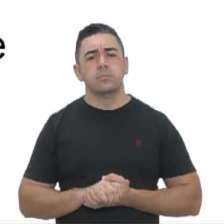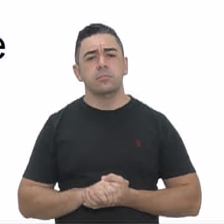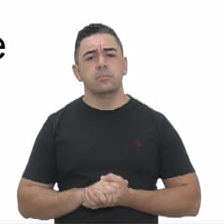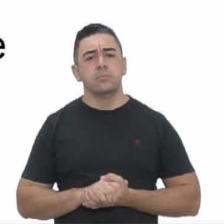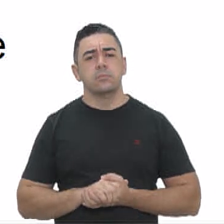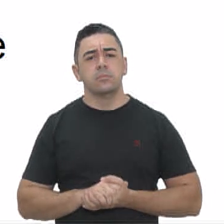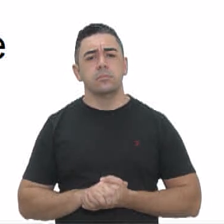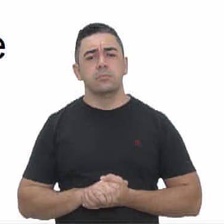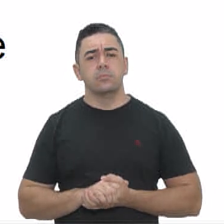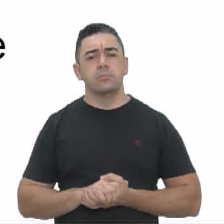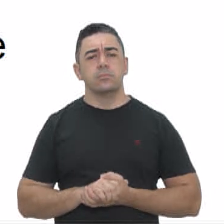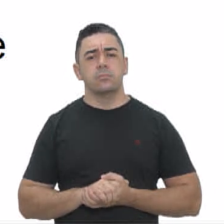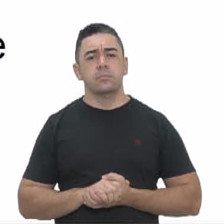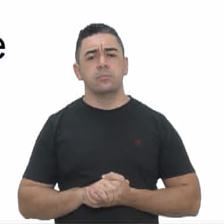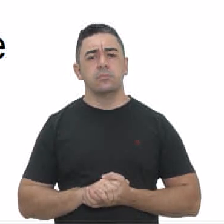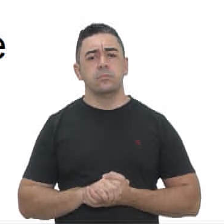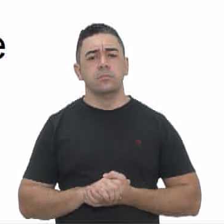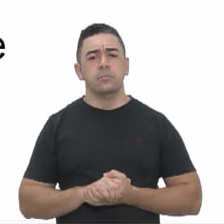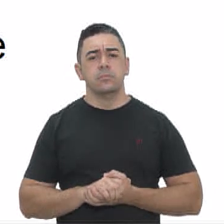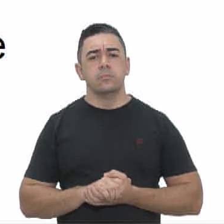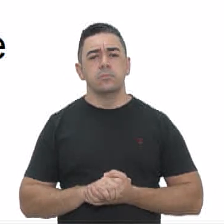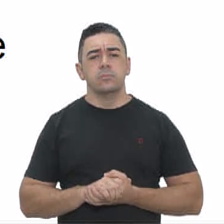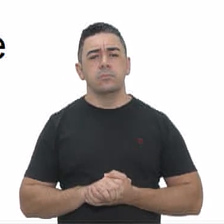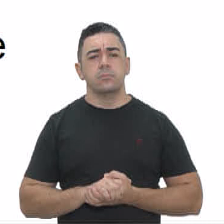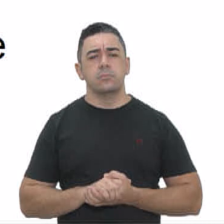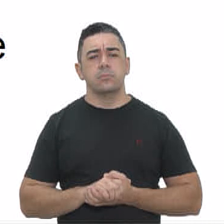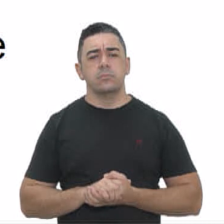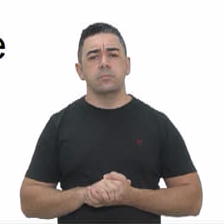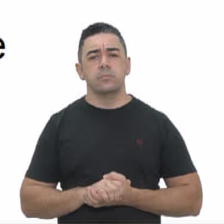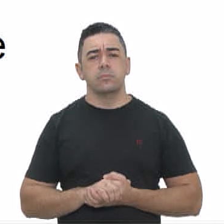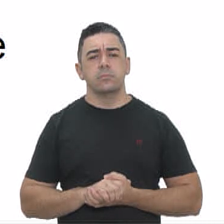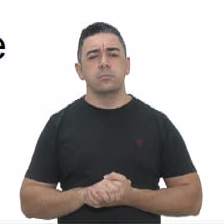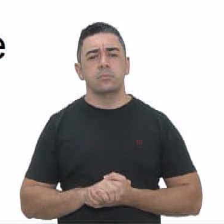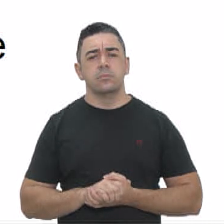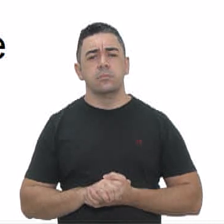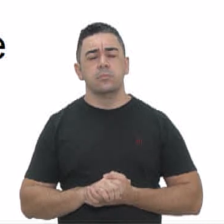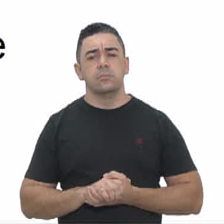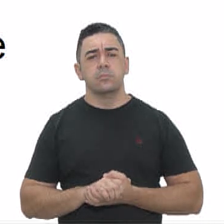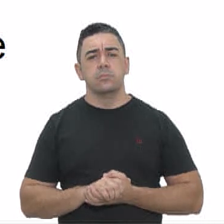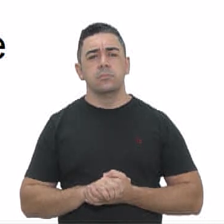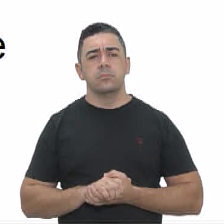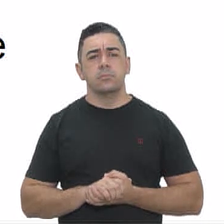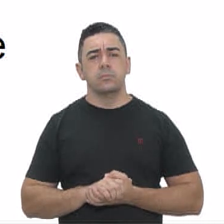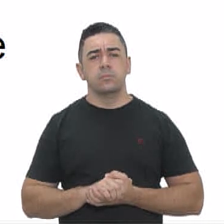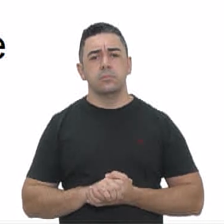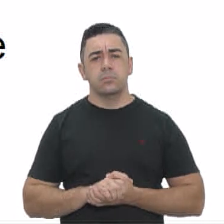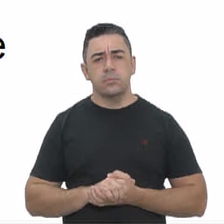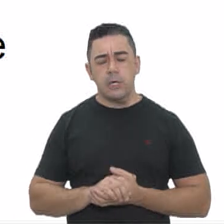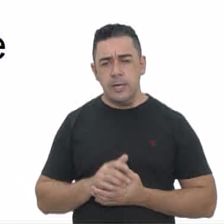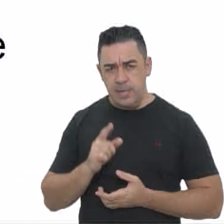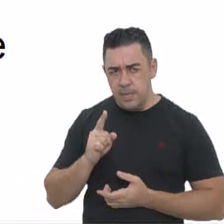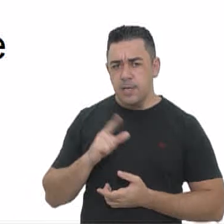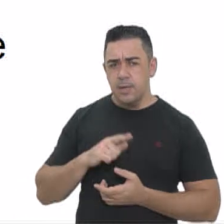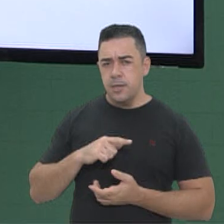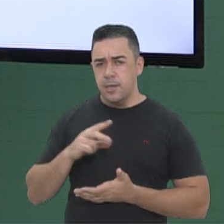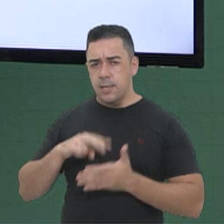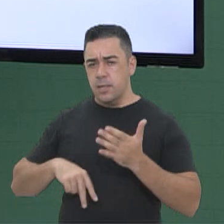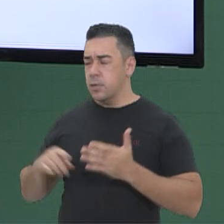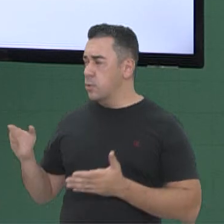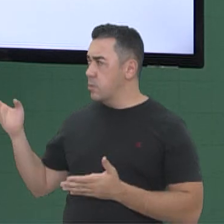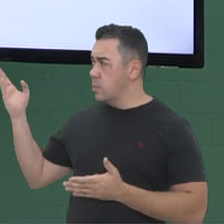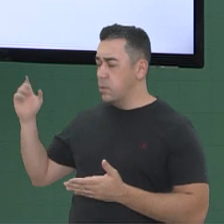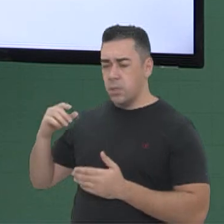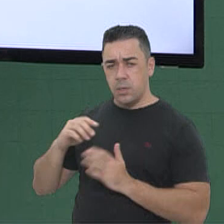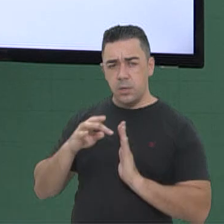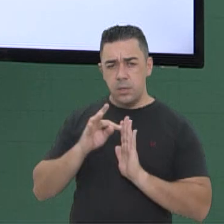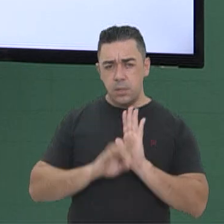delito es alto y generalizado em todo su território. Este trecho, este fragmento,